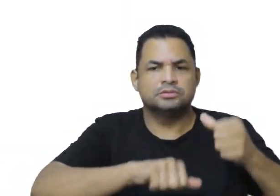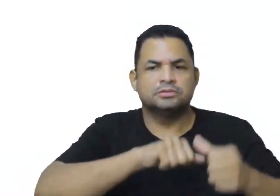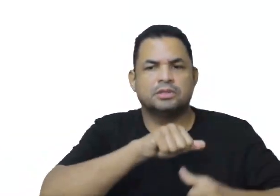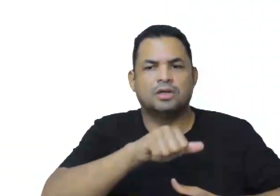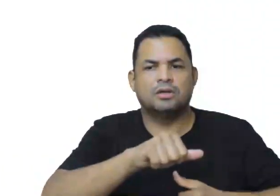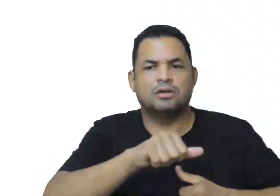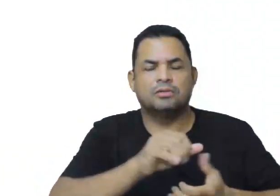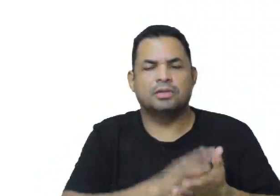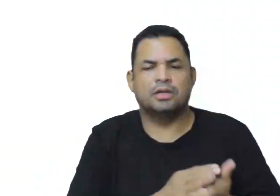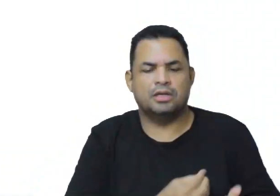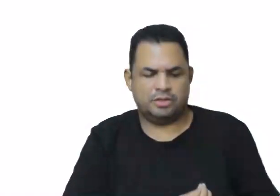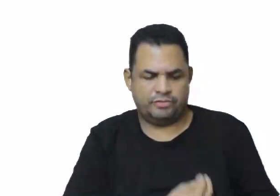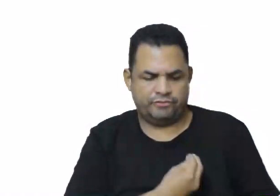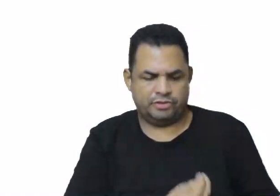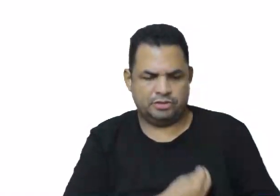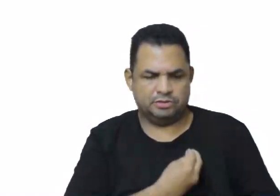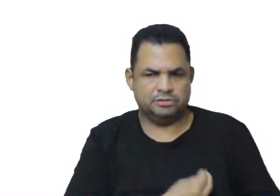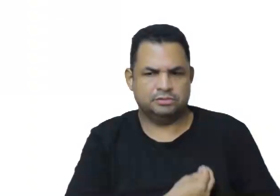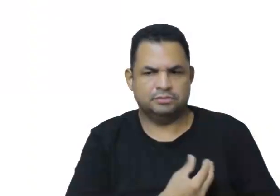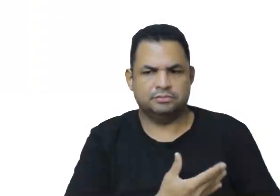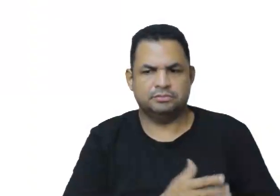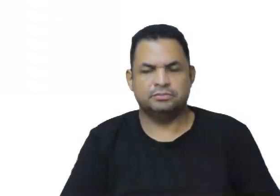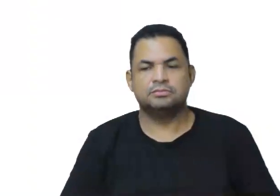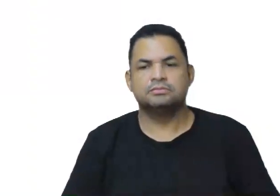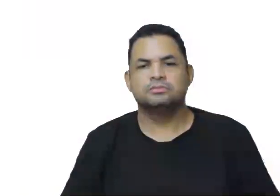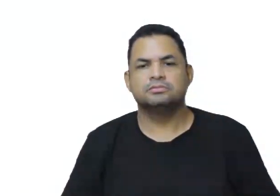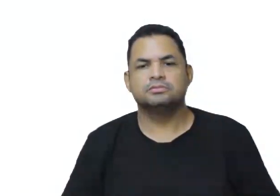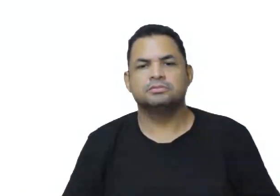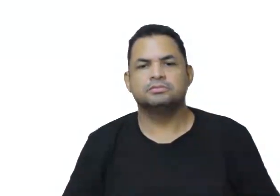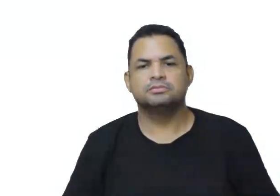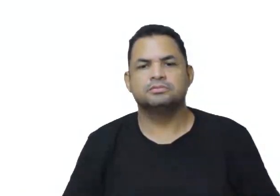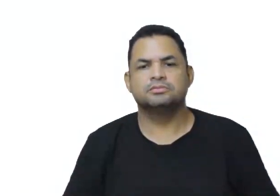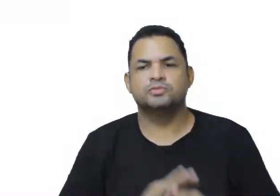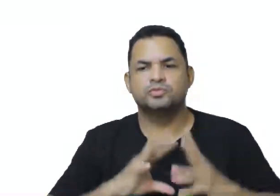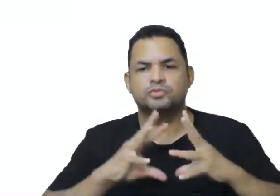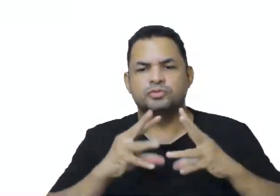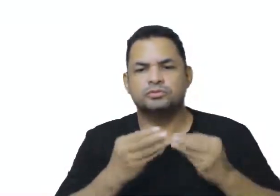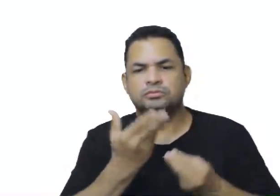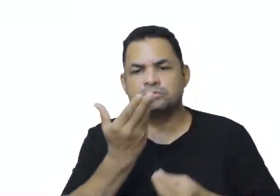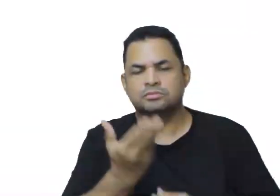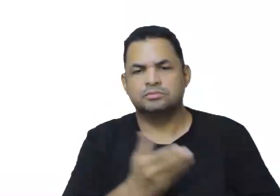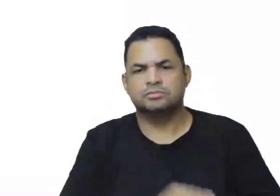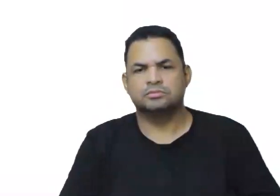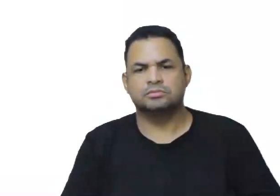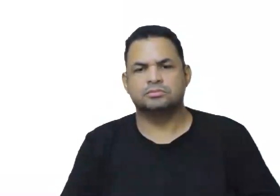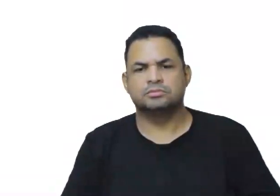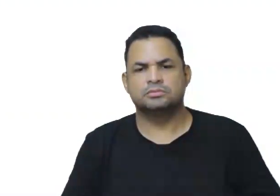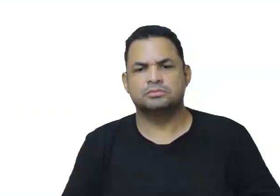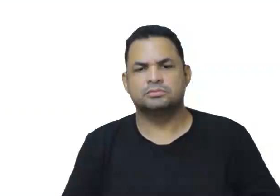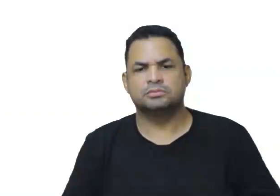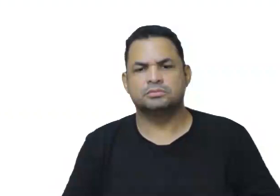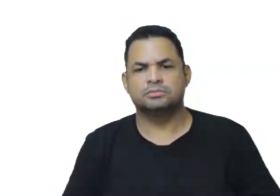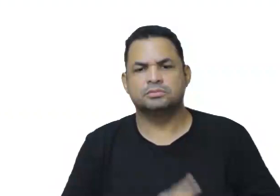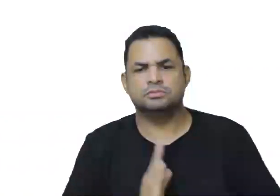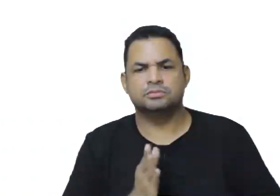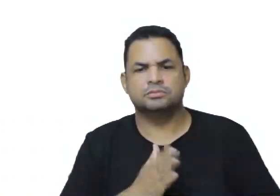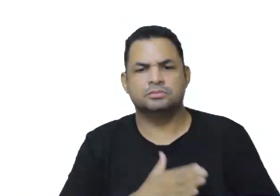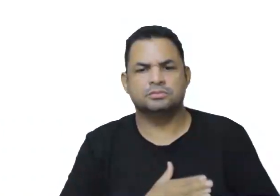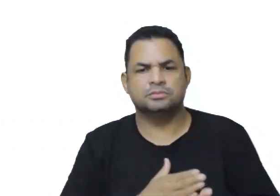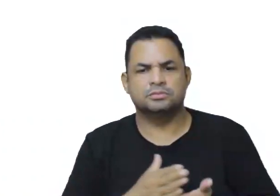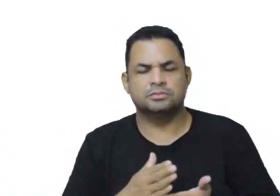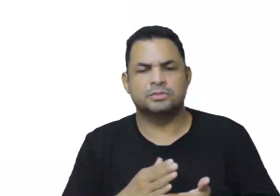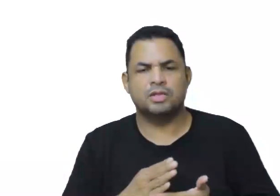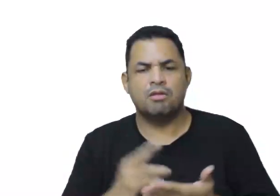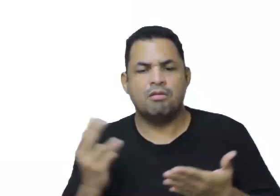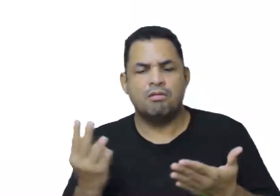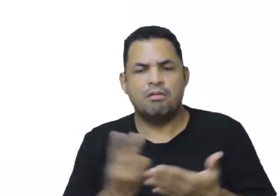os organismos, entendeu? E tudo isso, olha que interessante, já começa a